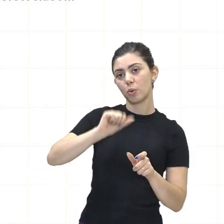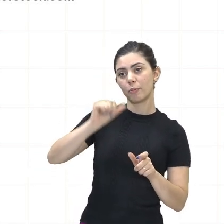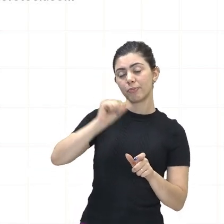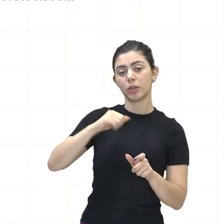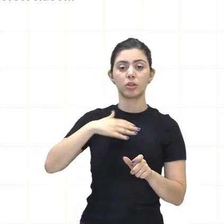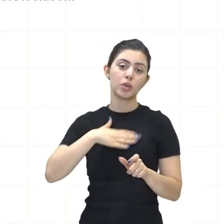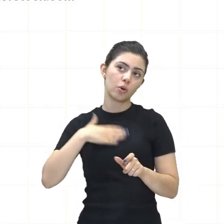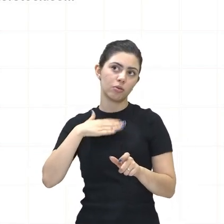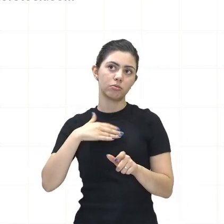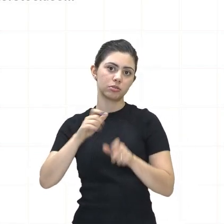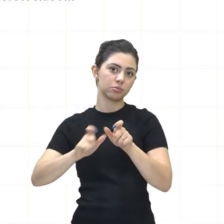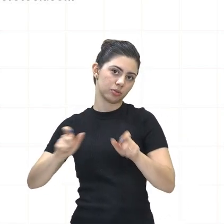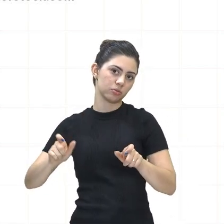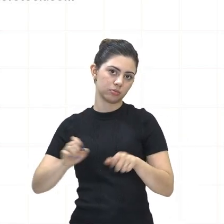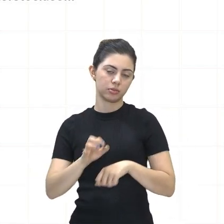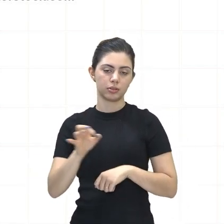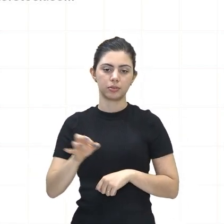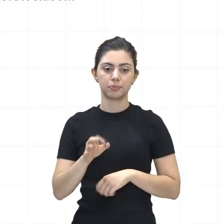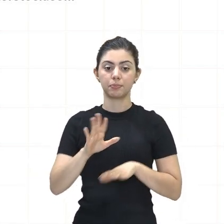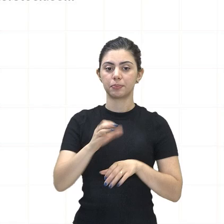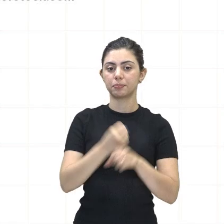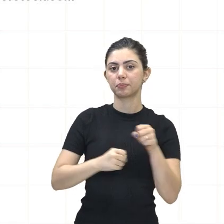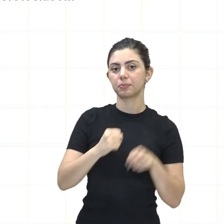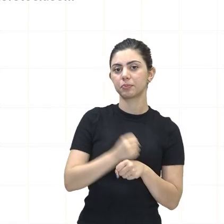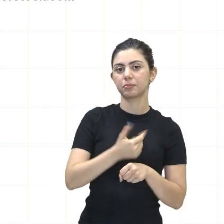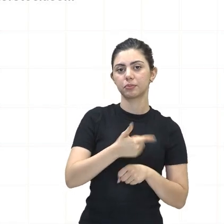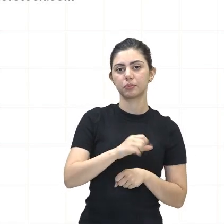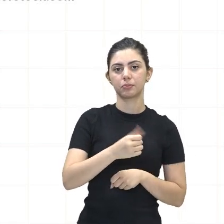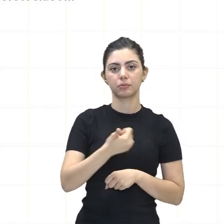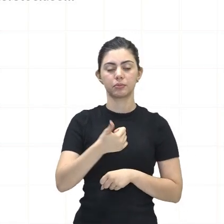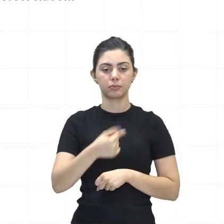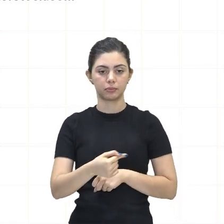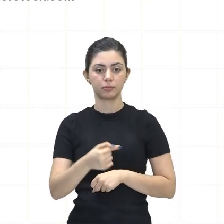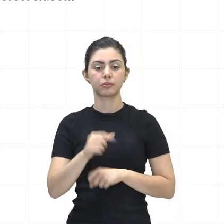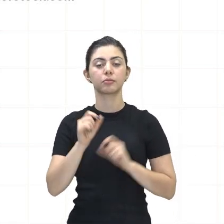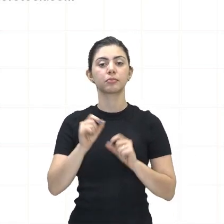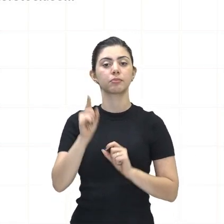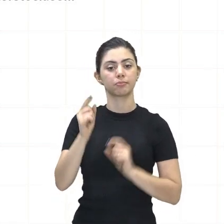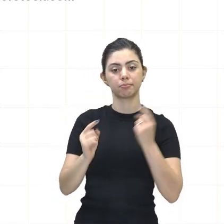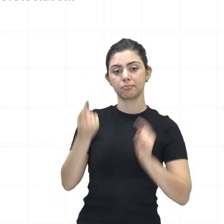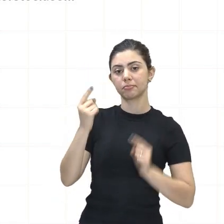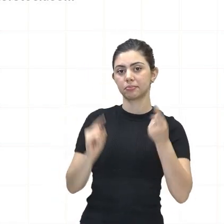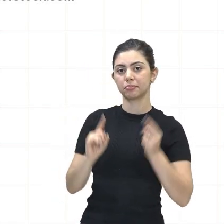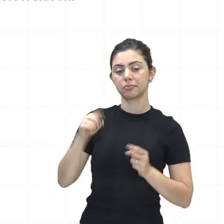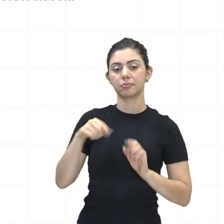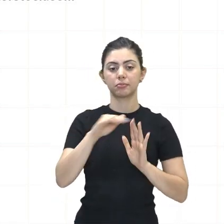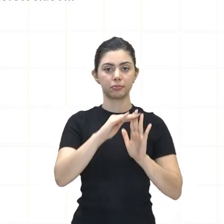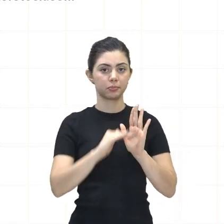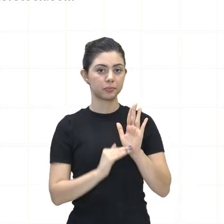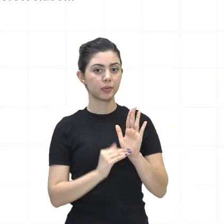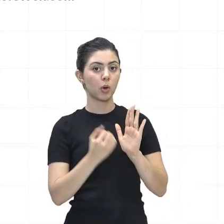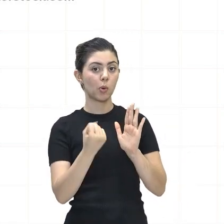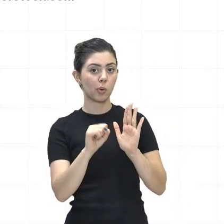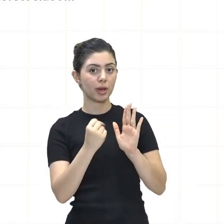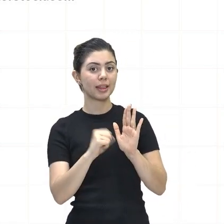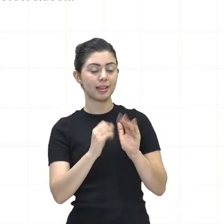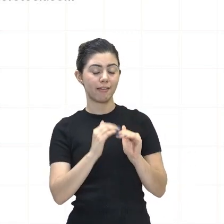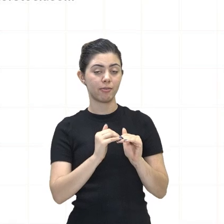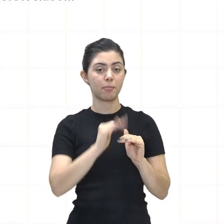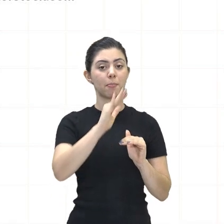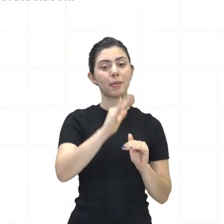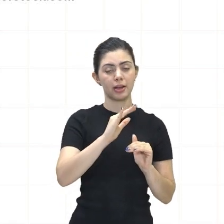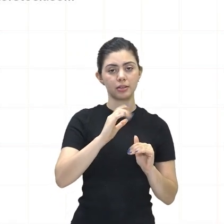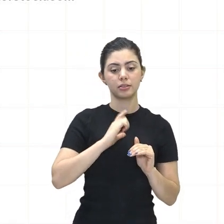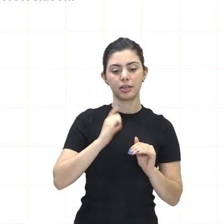esse tipo de bebida. Em 2017, o Chile foi o 8º maior produtor mundial de vinho, né? Tem